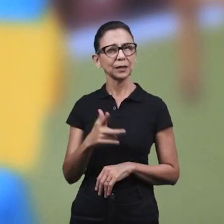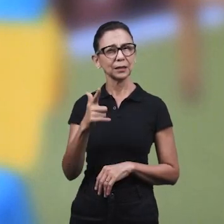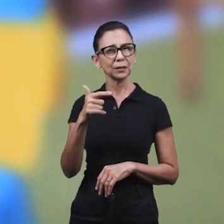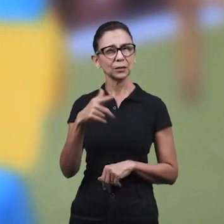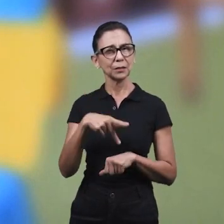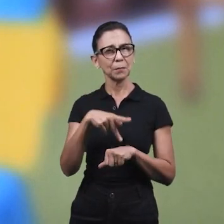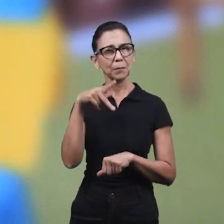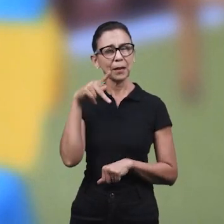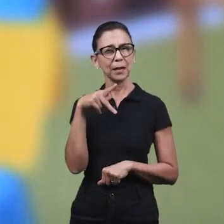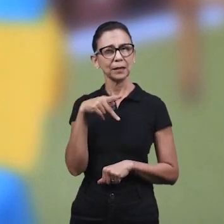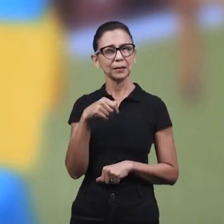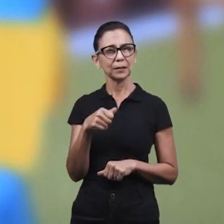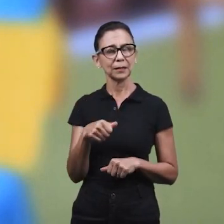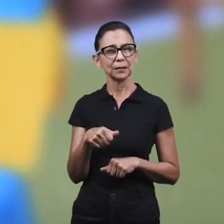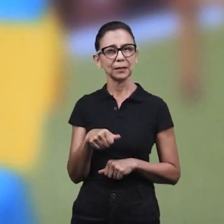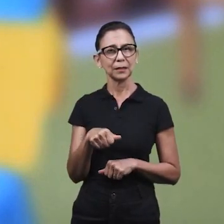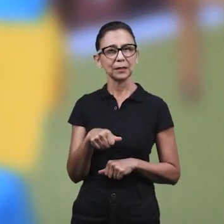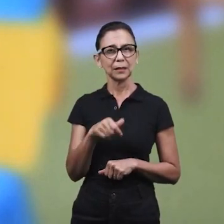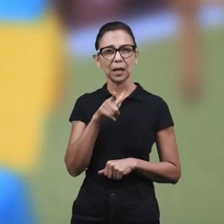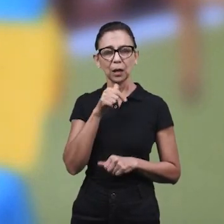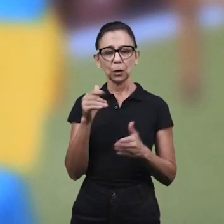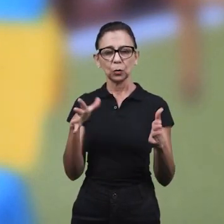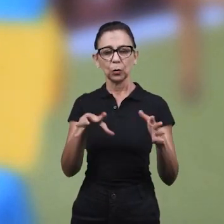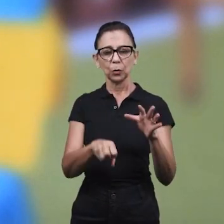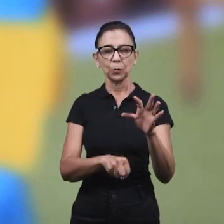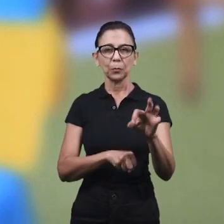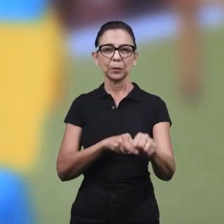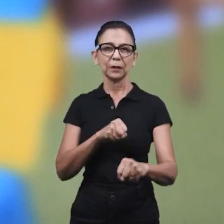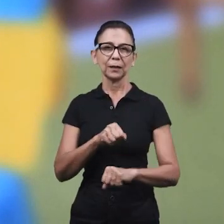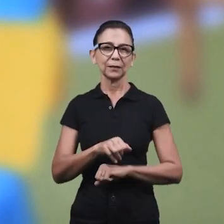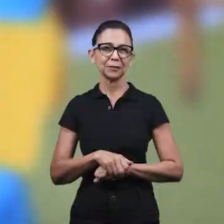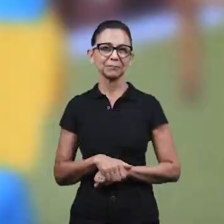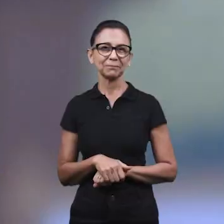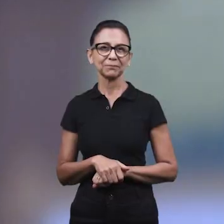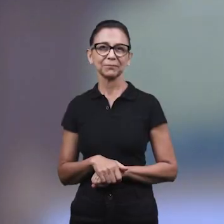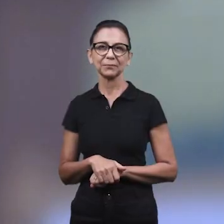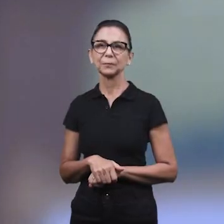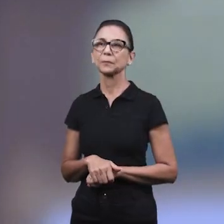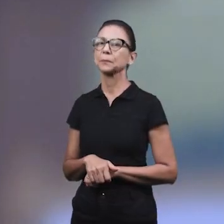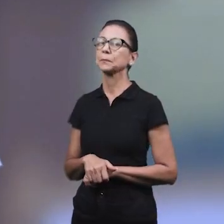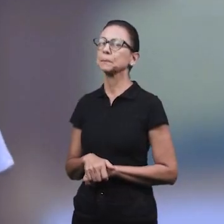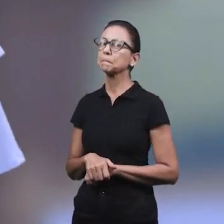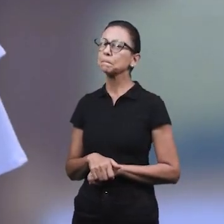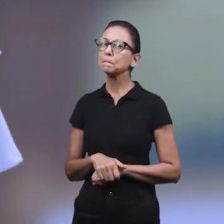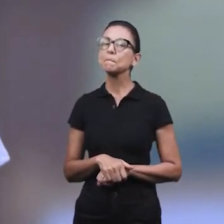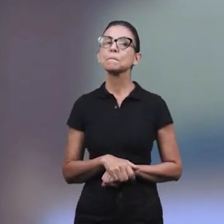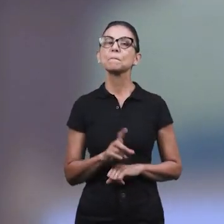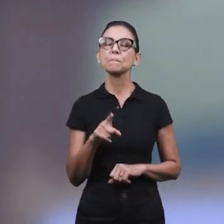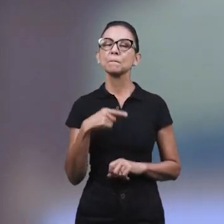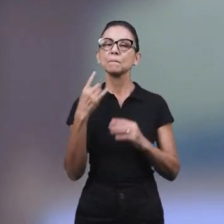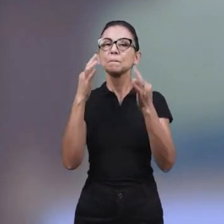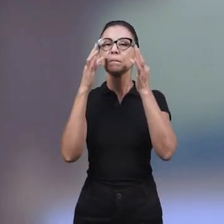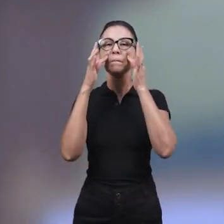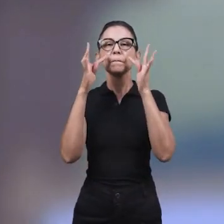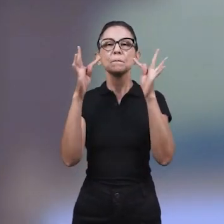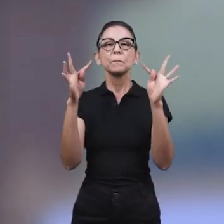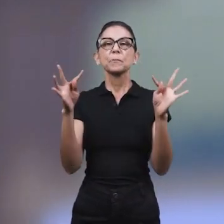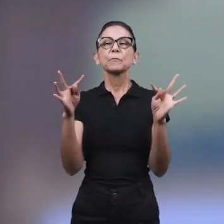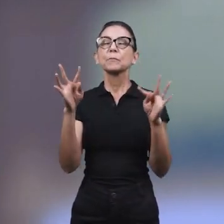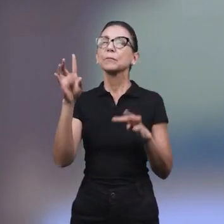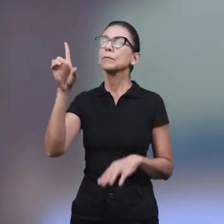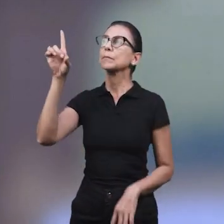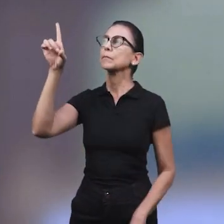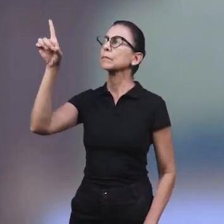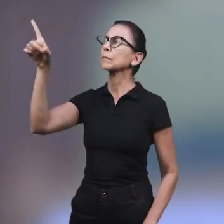retiradas lá do Rio Jordão, e fazer também como os 12 apóstolos de Jesus. Vamos testemunhar sobre o